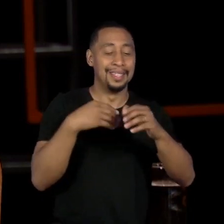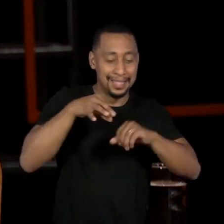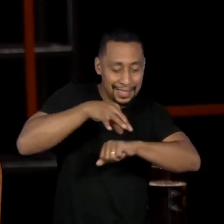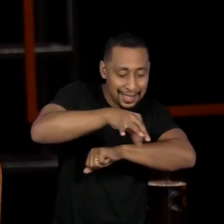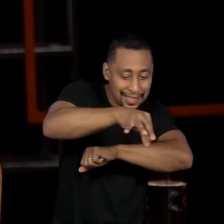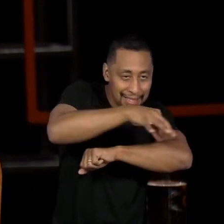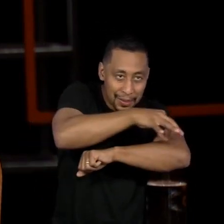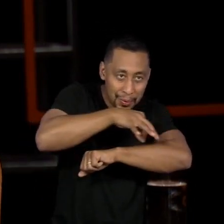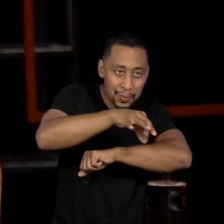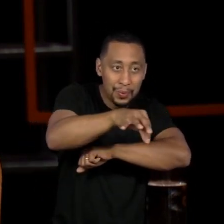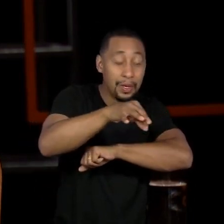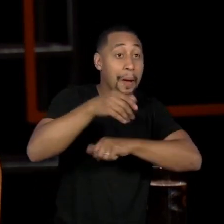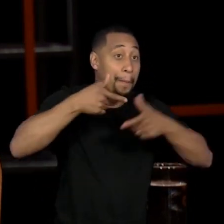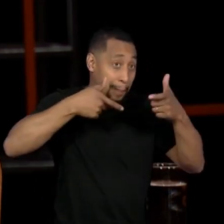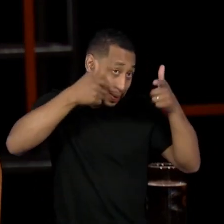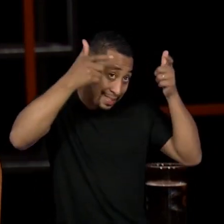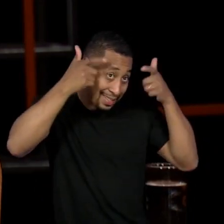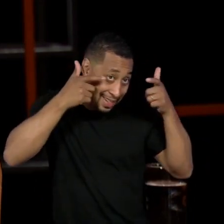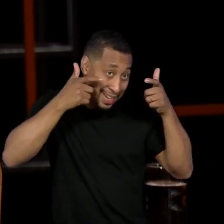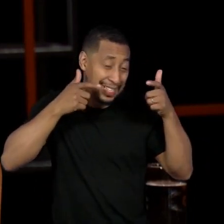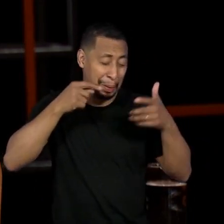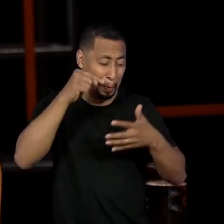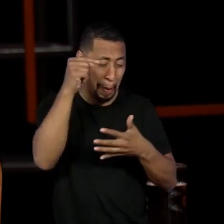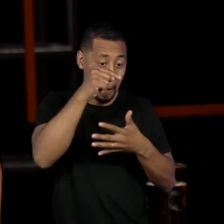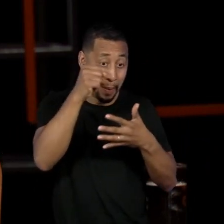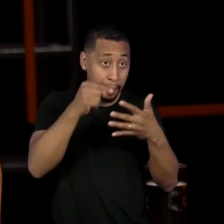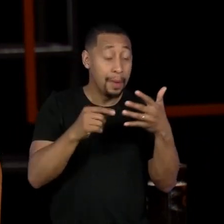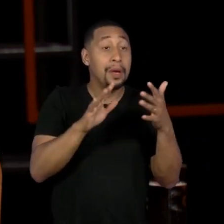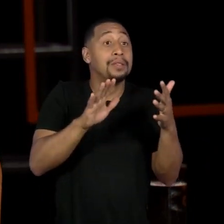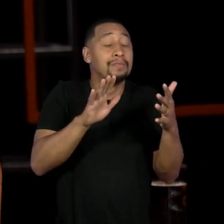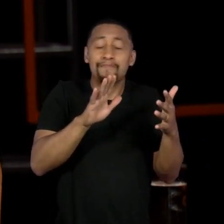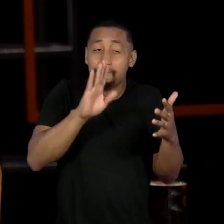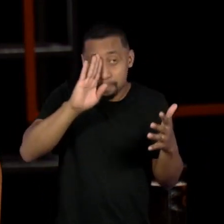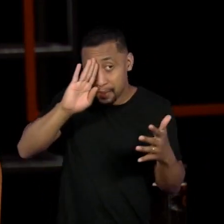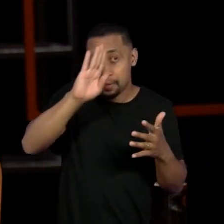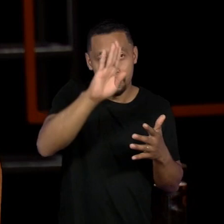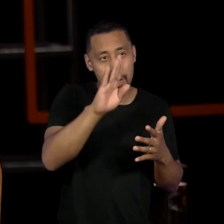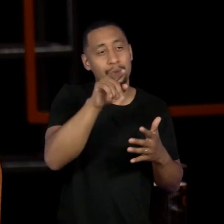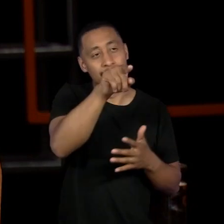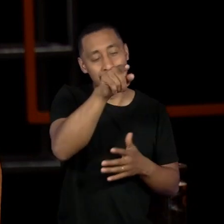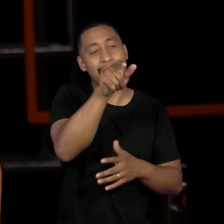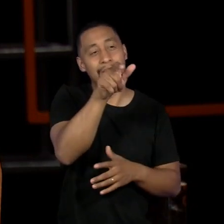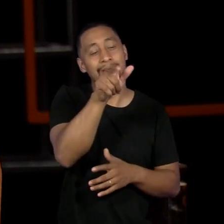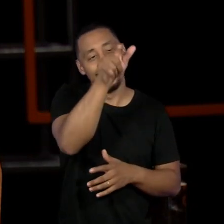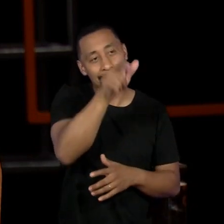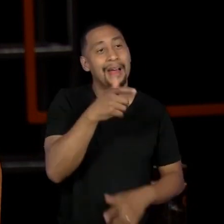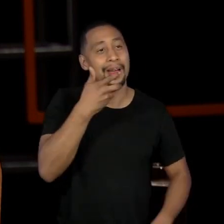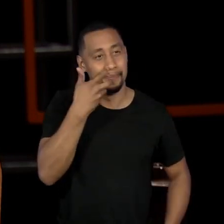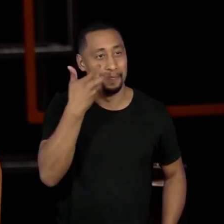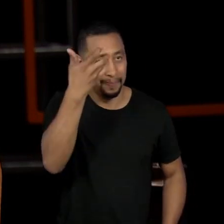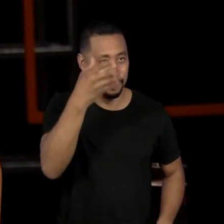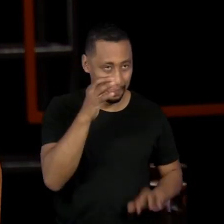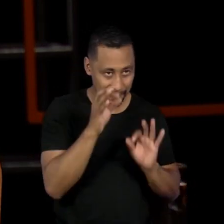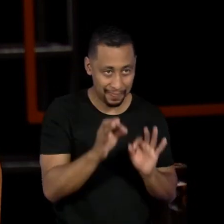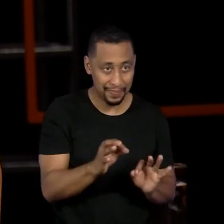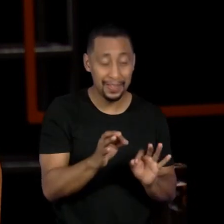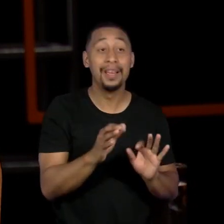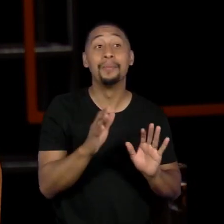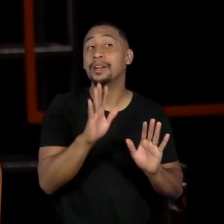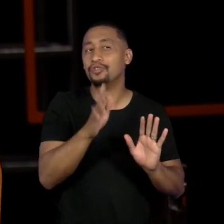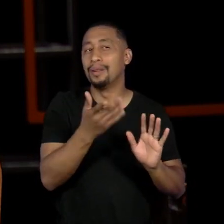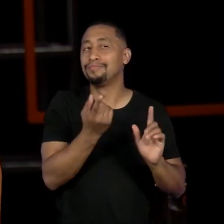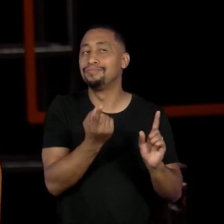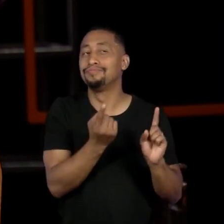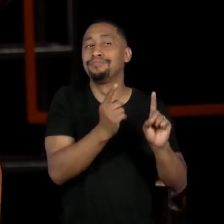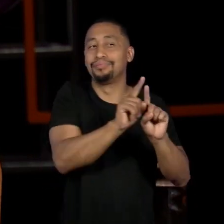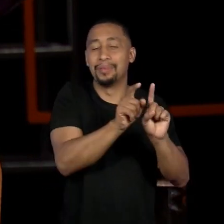mesmo a música, né? Bom, a sua atividade principal, pelo menos. E, desde o início, você já fez uma parceria com um brasileiro que estava lá em Lisboa, tal,